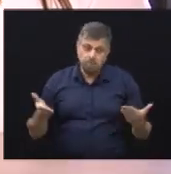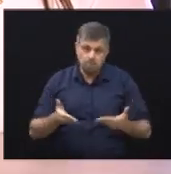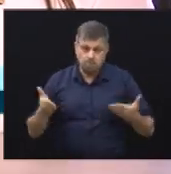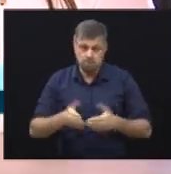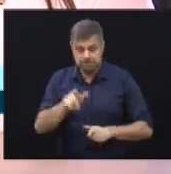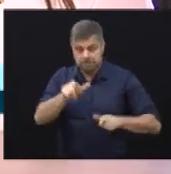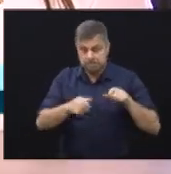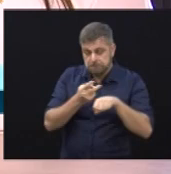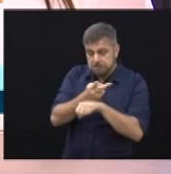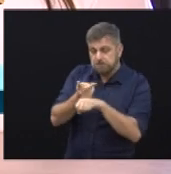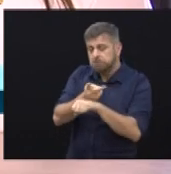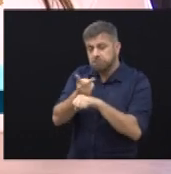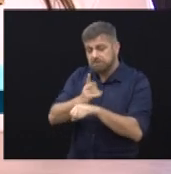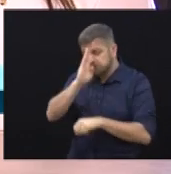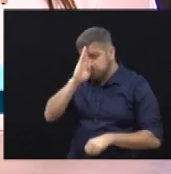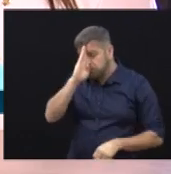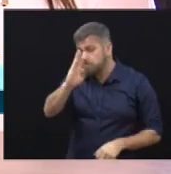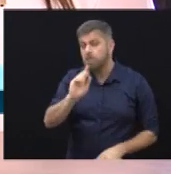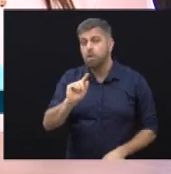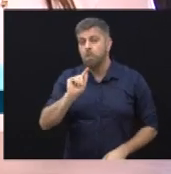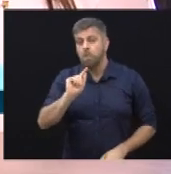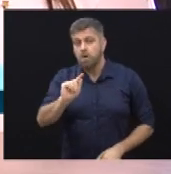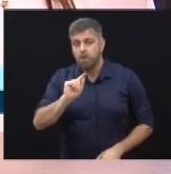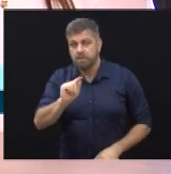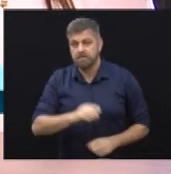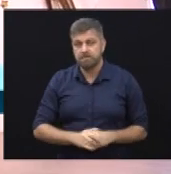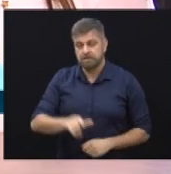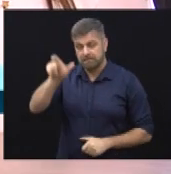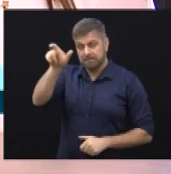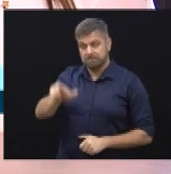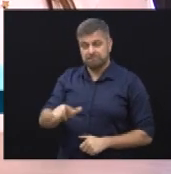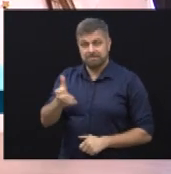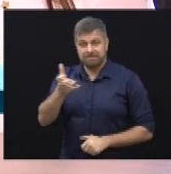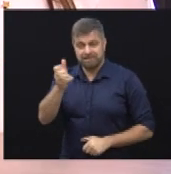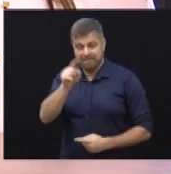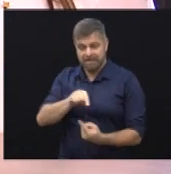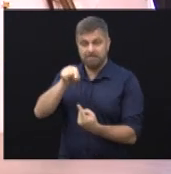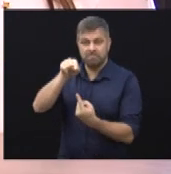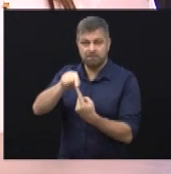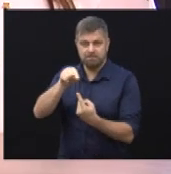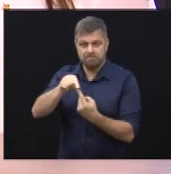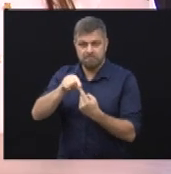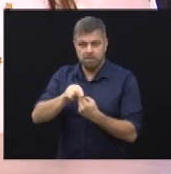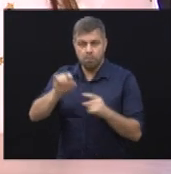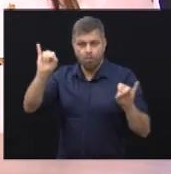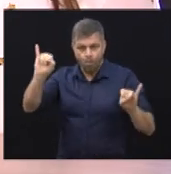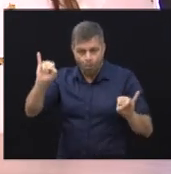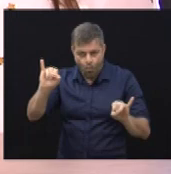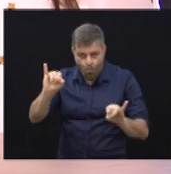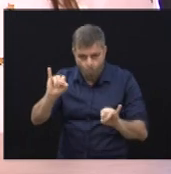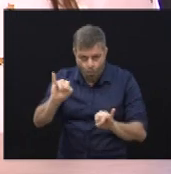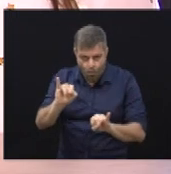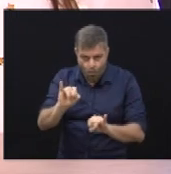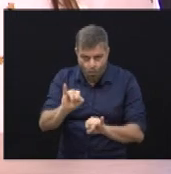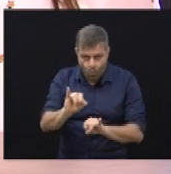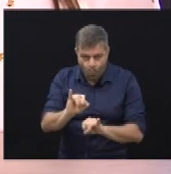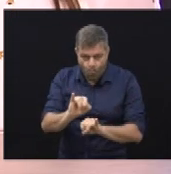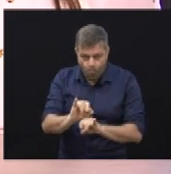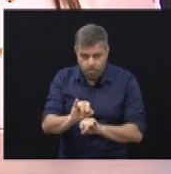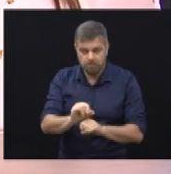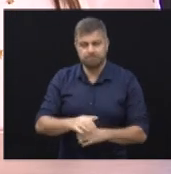a procura principal é para tratamentos que tenham como objetivo eliminar a gordura